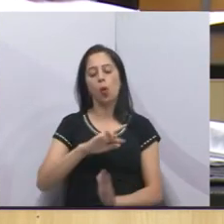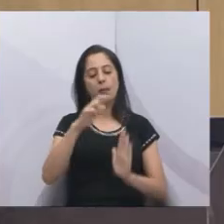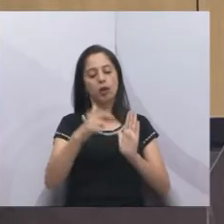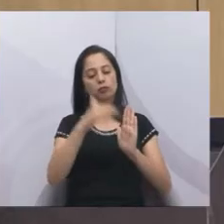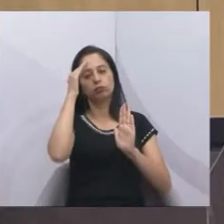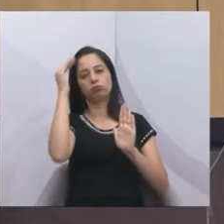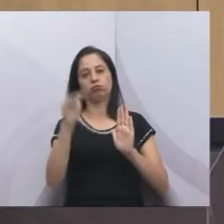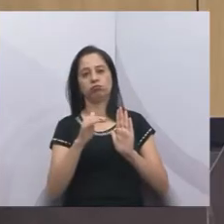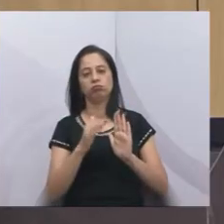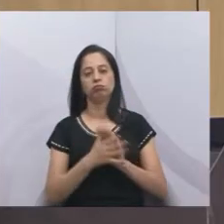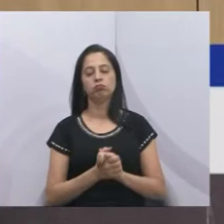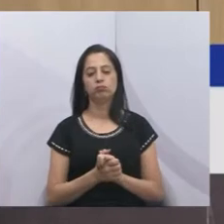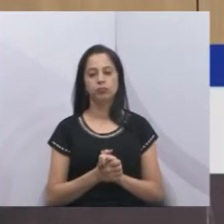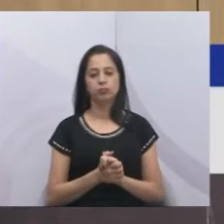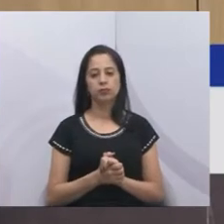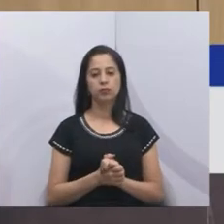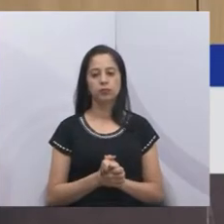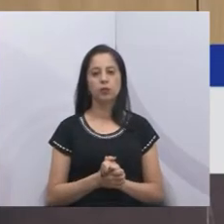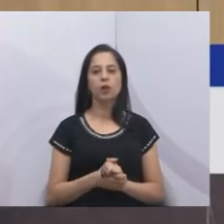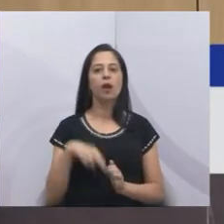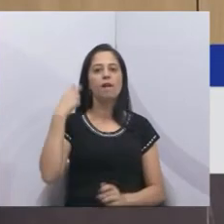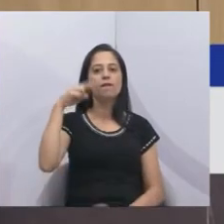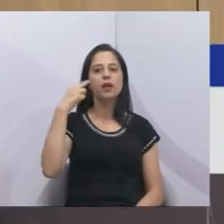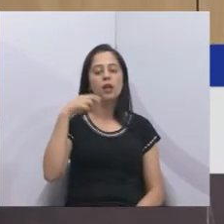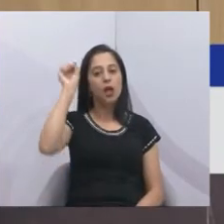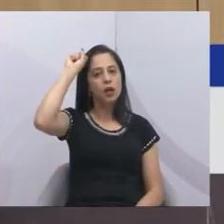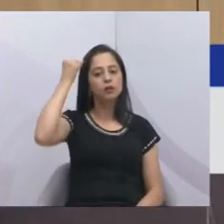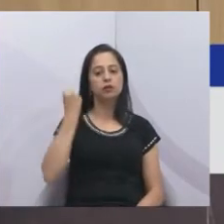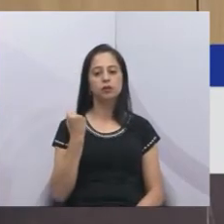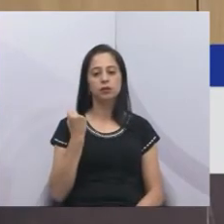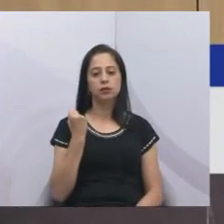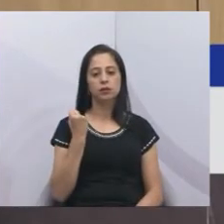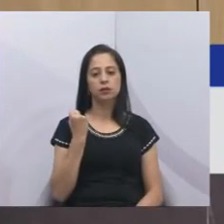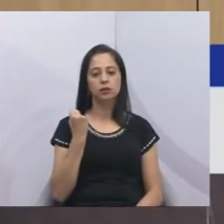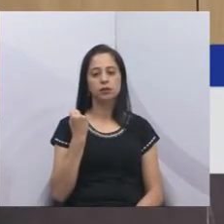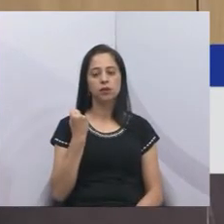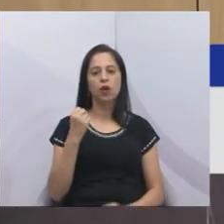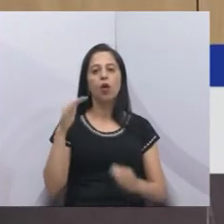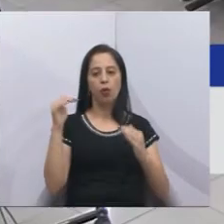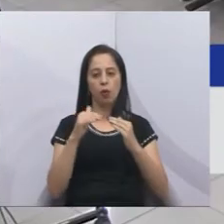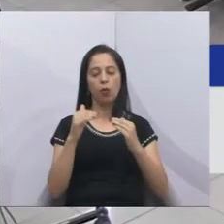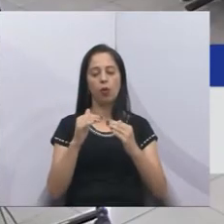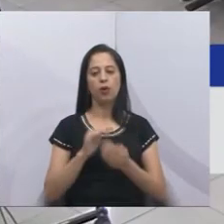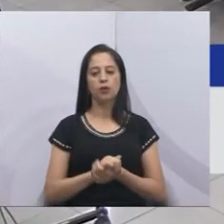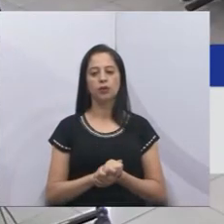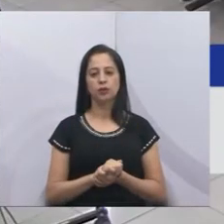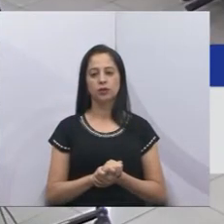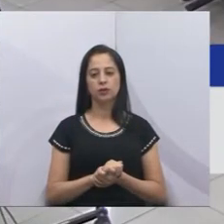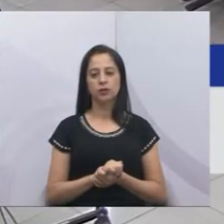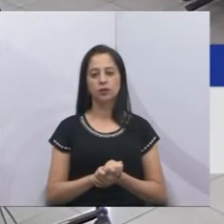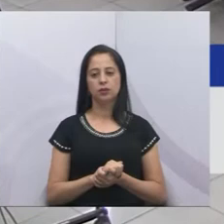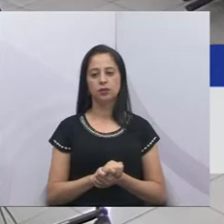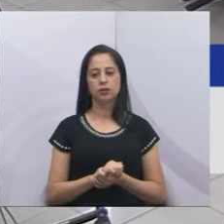regimental. Como vota a vereadora Sônia Patas Amizade? Favorável.